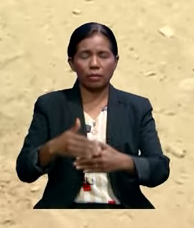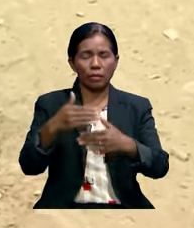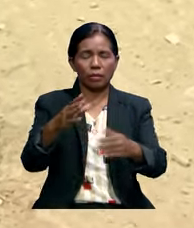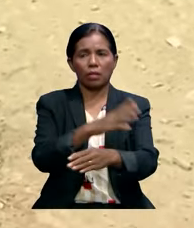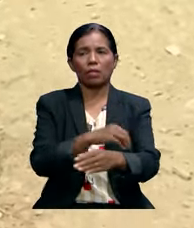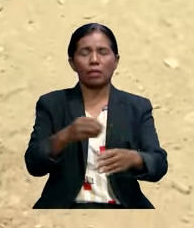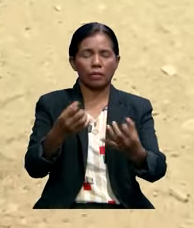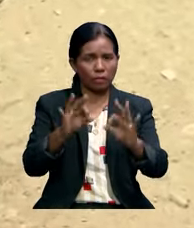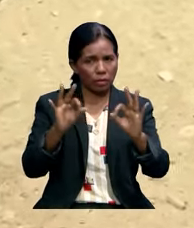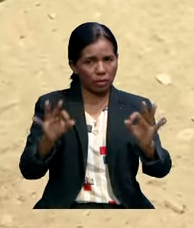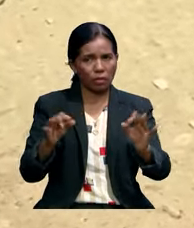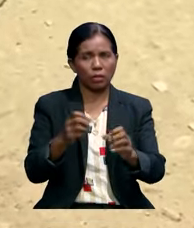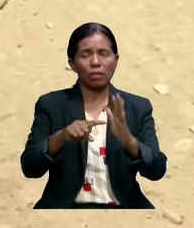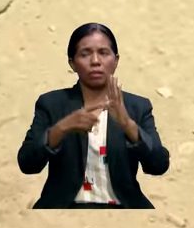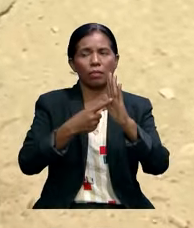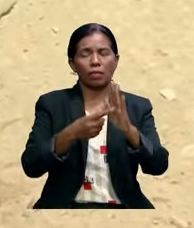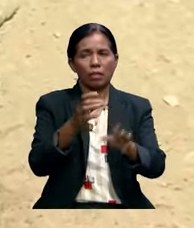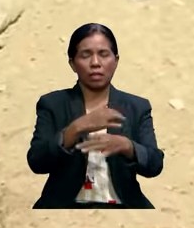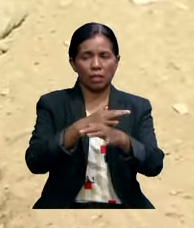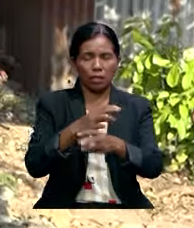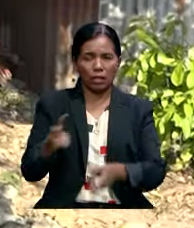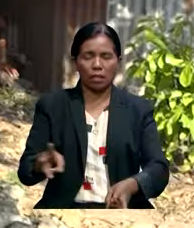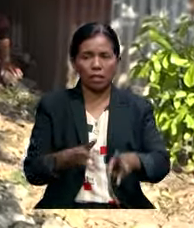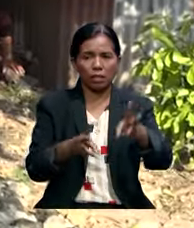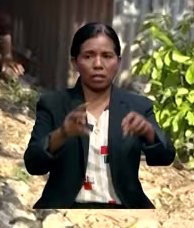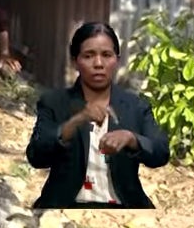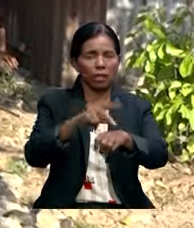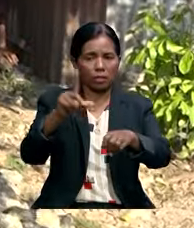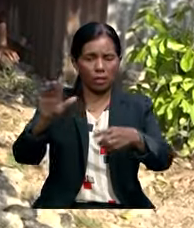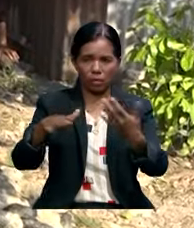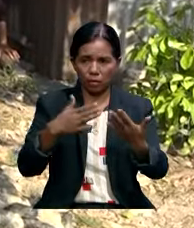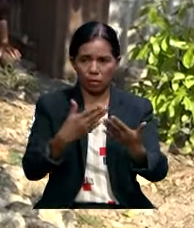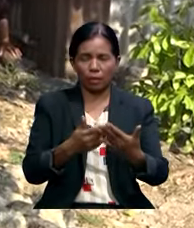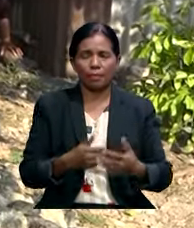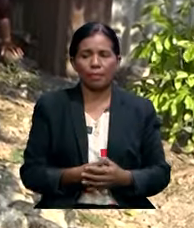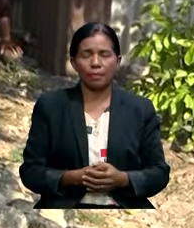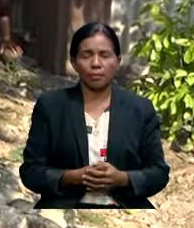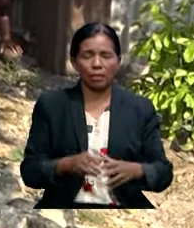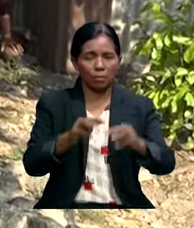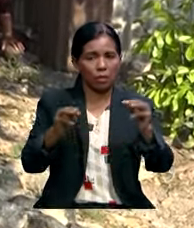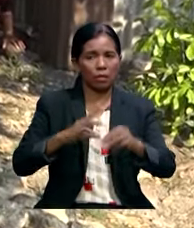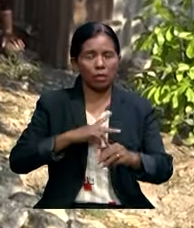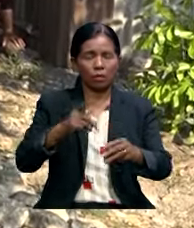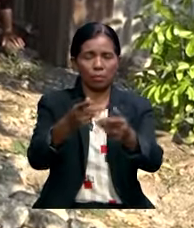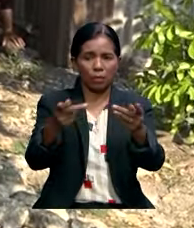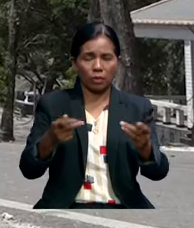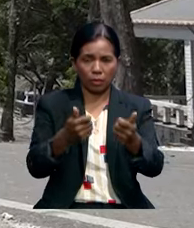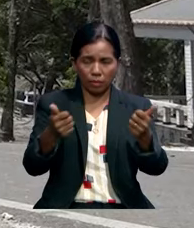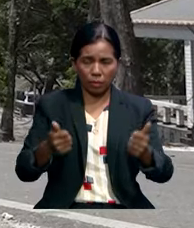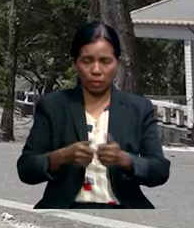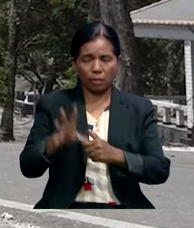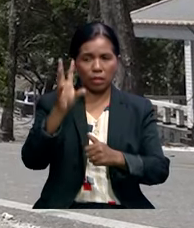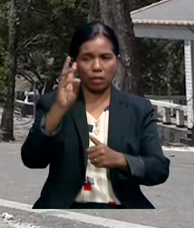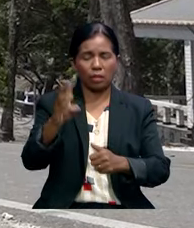tenderização remata ona, odi hahu ona construção ba estrada nacional sira. Município Lautén e o posto administrativo NEN,